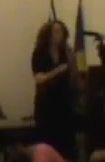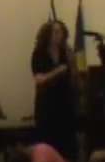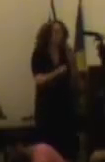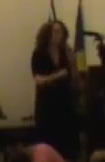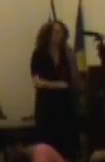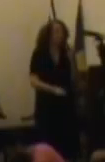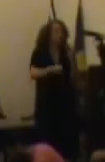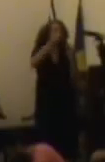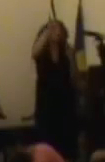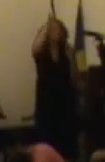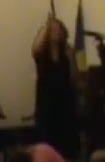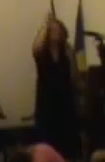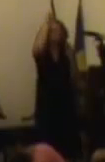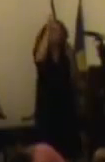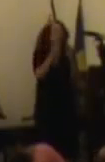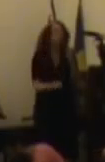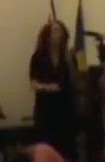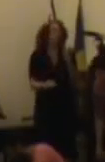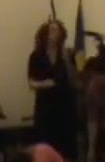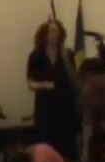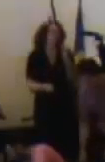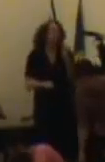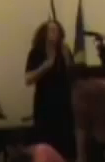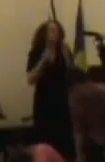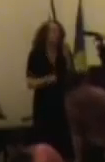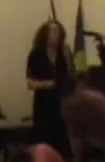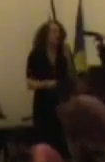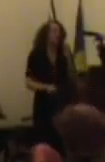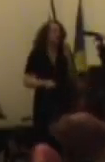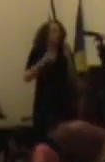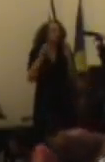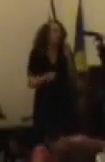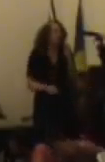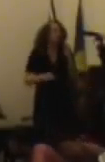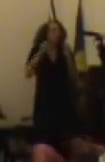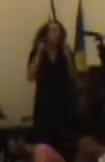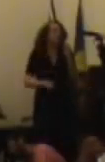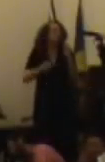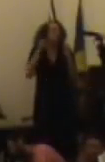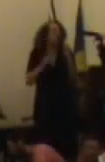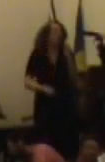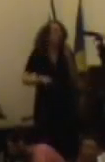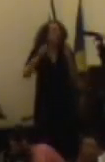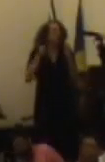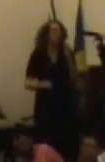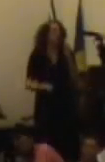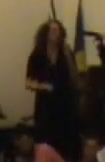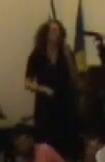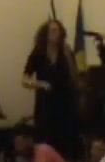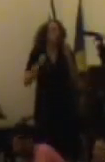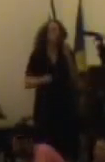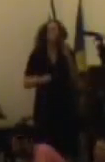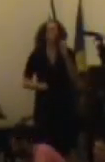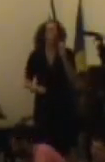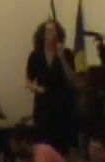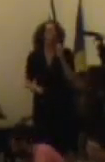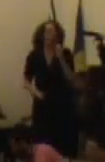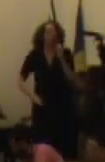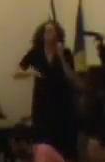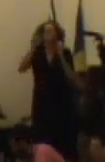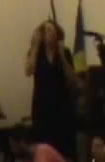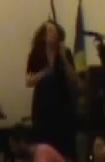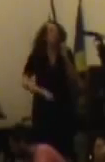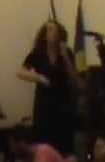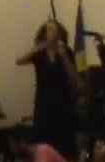luta do povo, com a luta de milhões, sabe que nós não seremos derrotados. Muito pelo